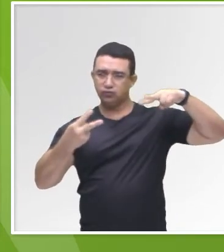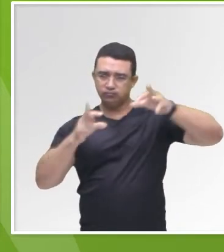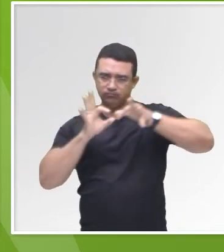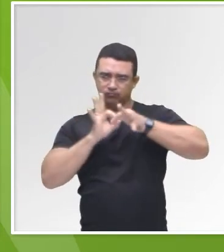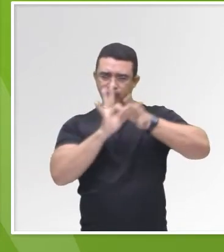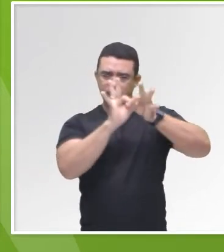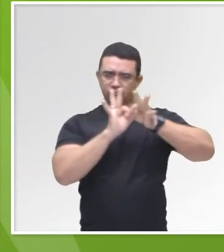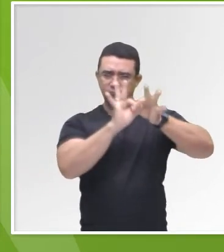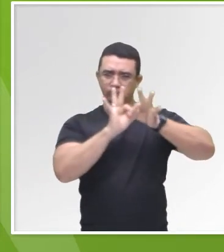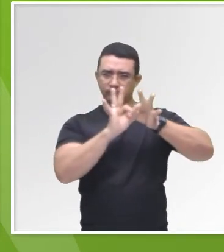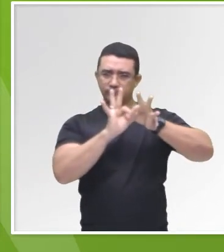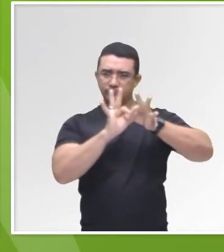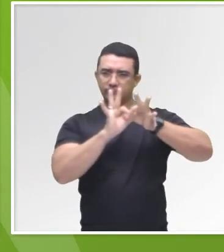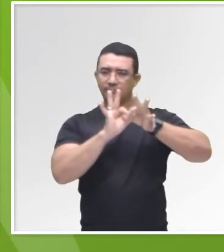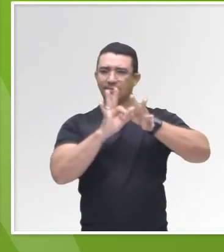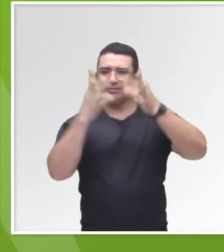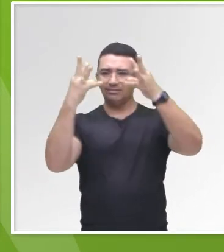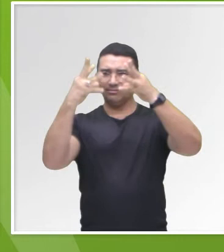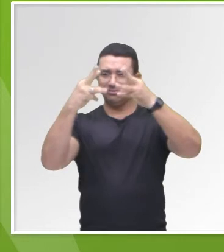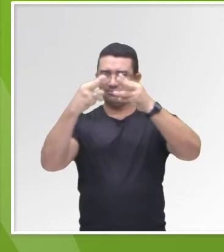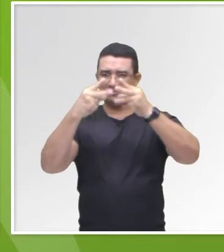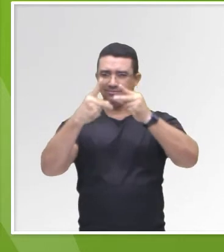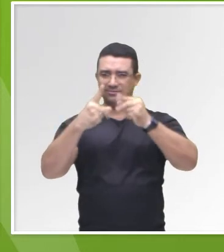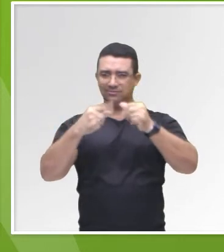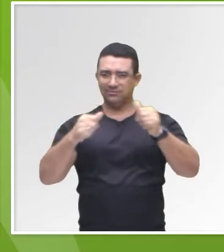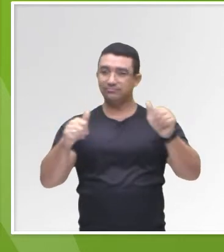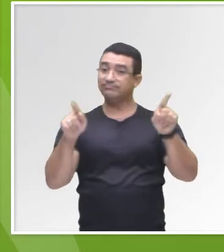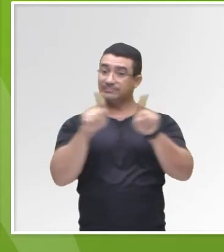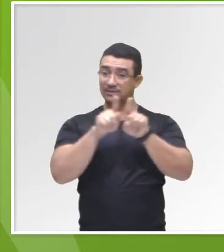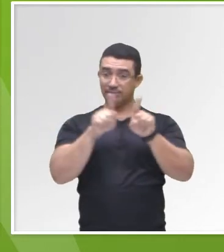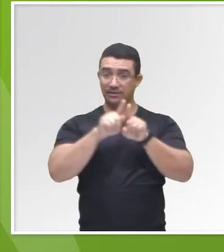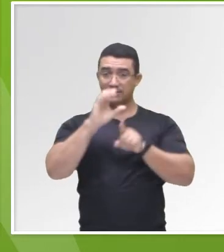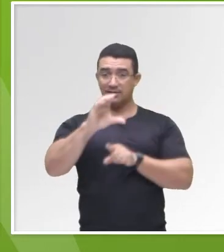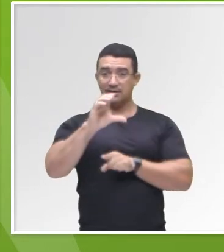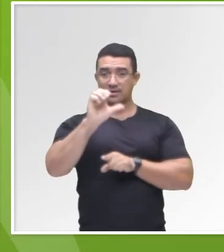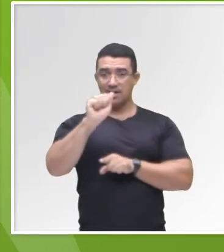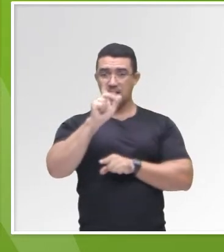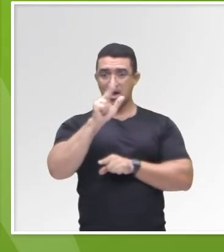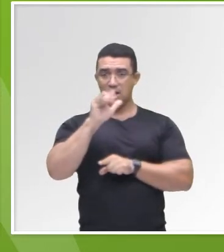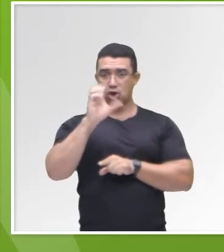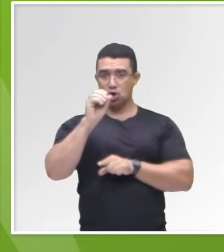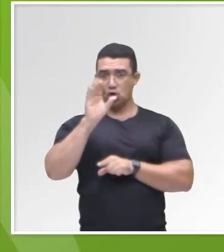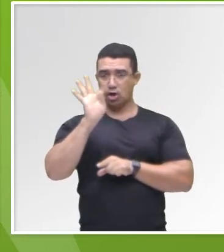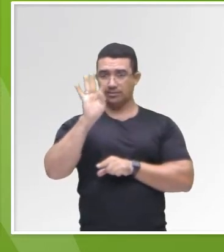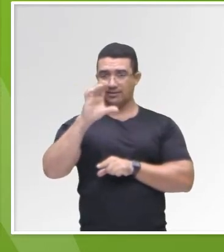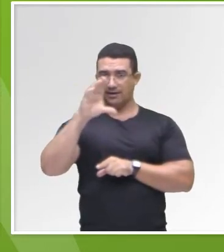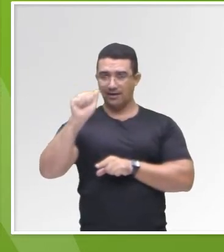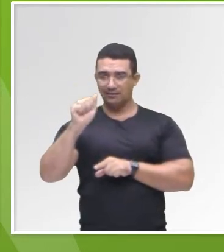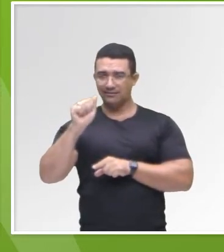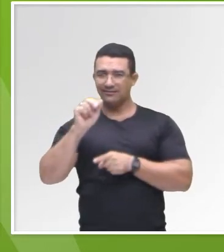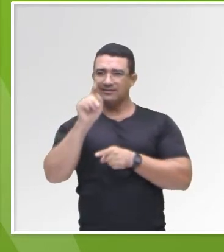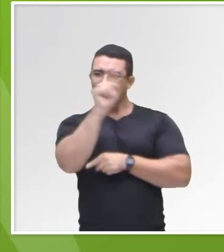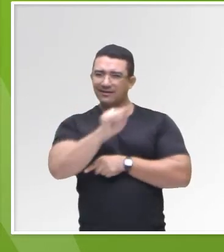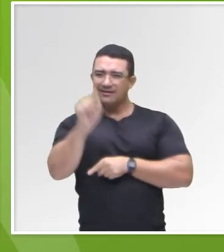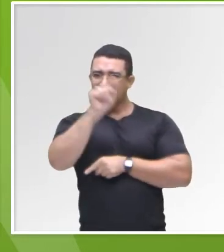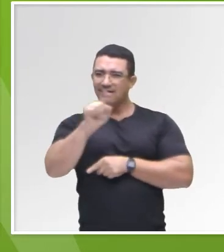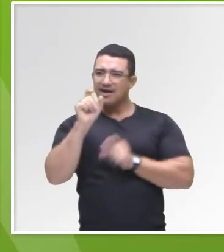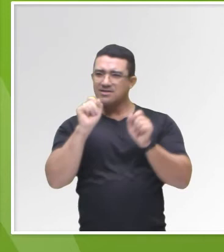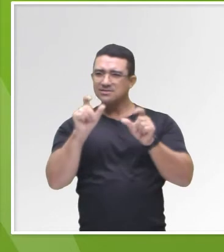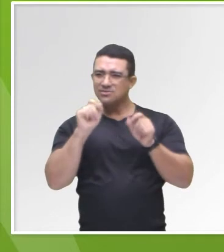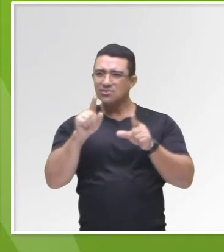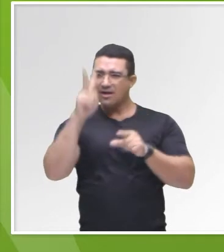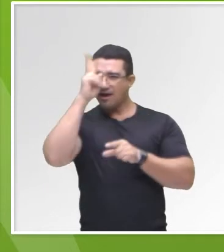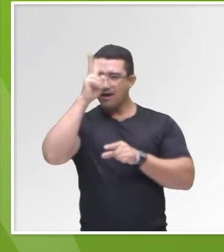desfragmentação total da carioteca. Lembra quem é a carioteca? Aquela membrana que protege o núcleo. Vamos voltar na imagem